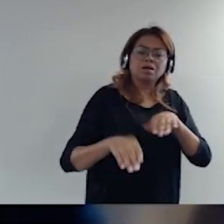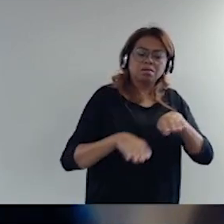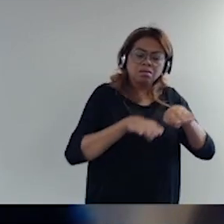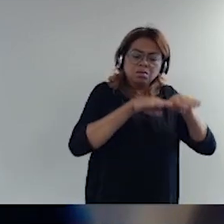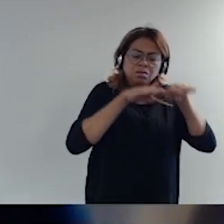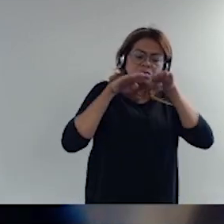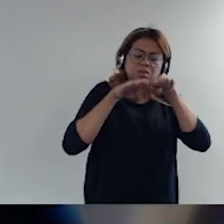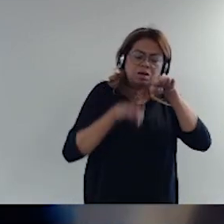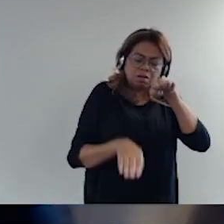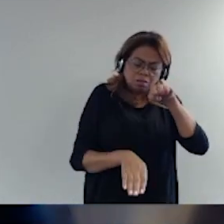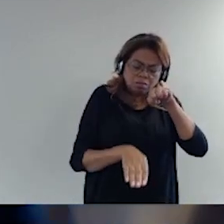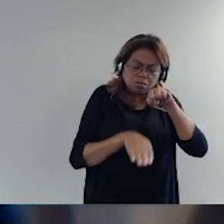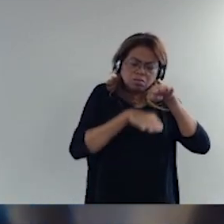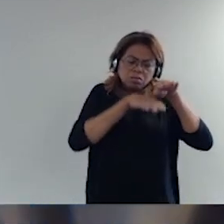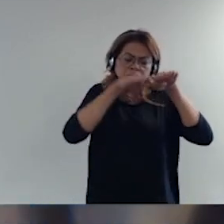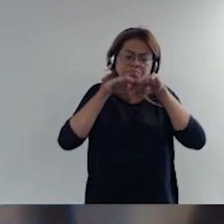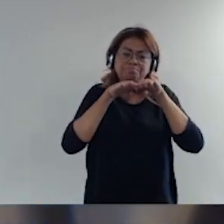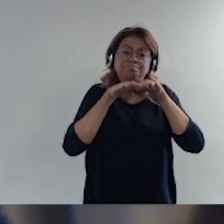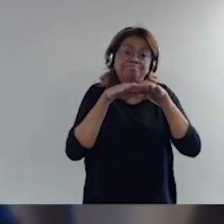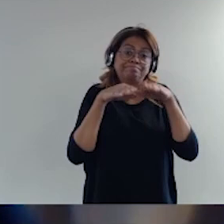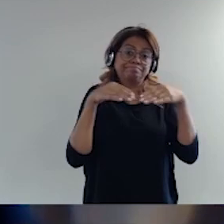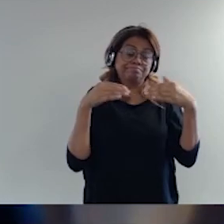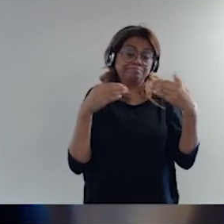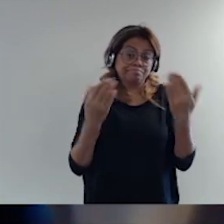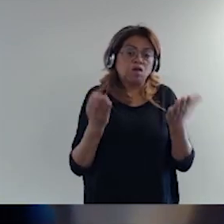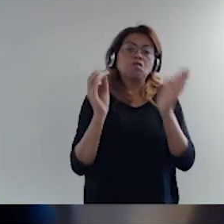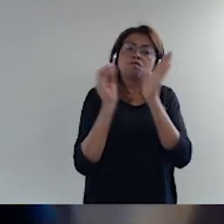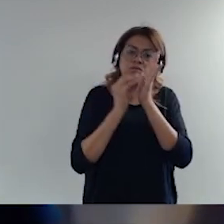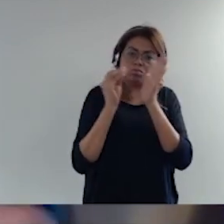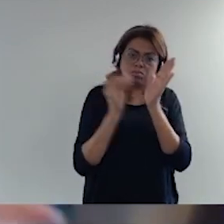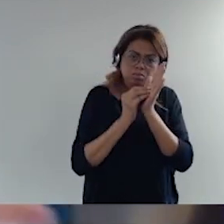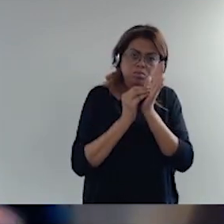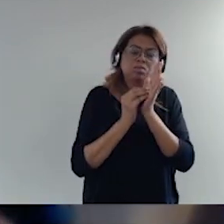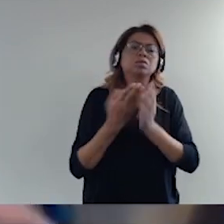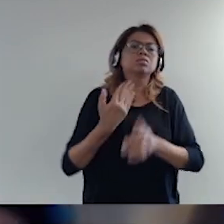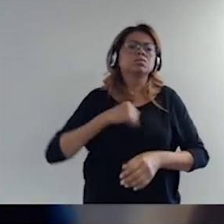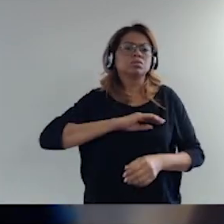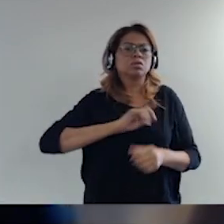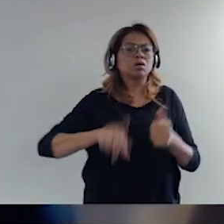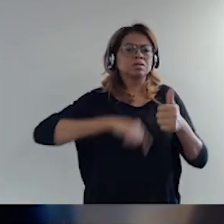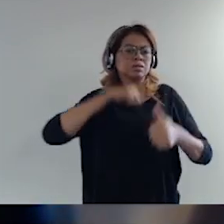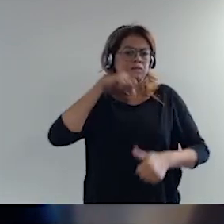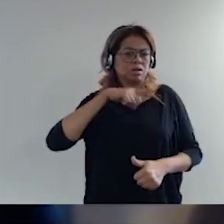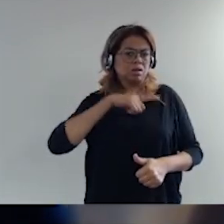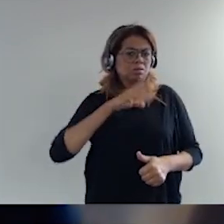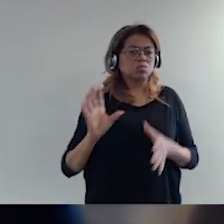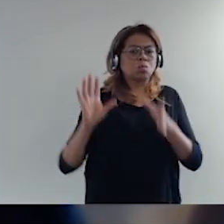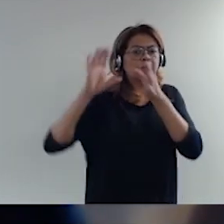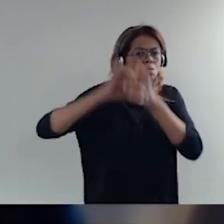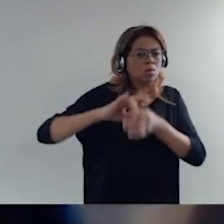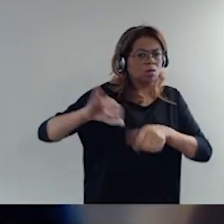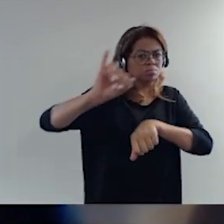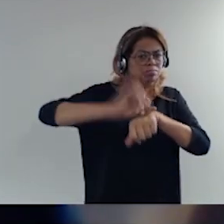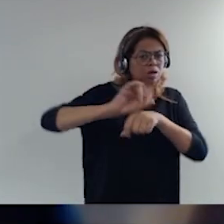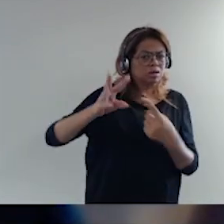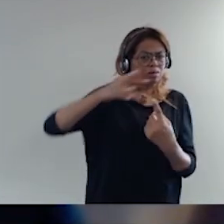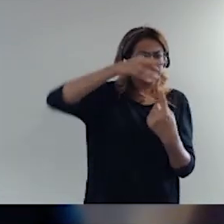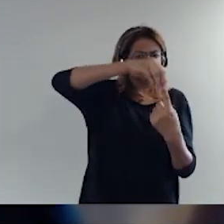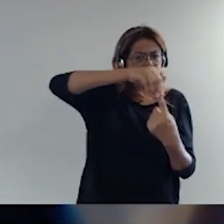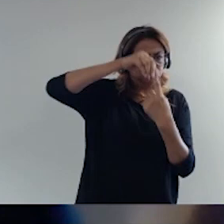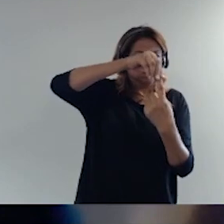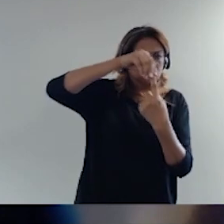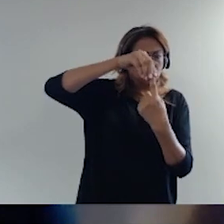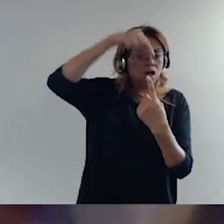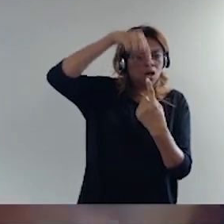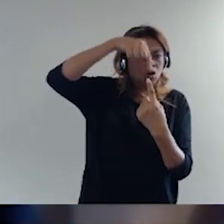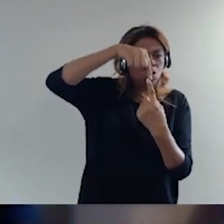forma lamentável, diria aos senhores. Então, nós temos uma União concentradora, estados e